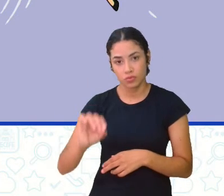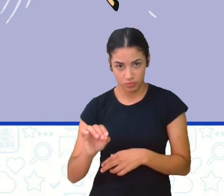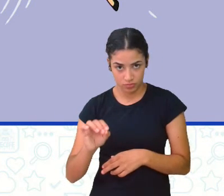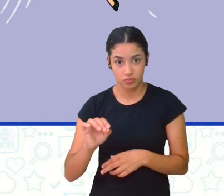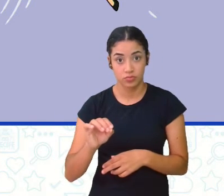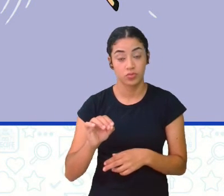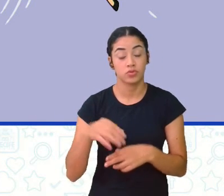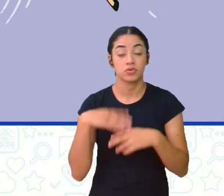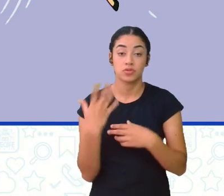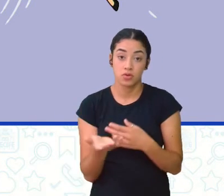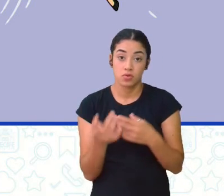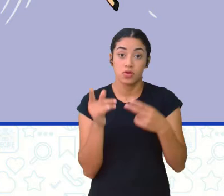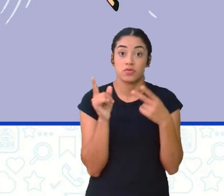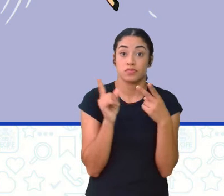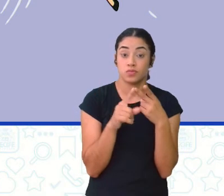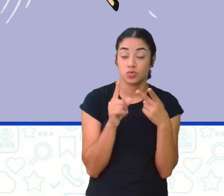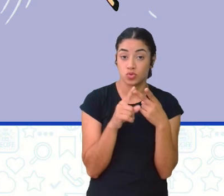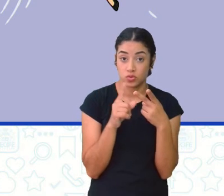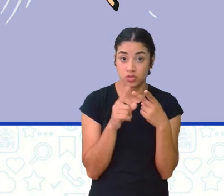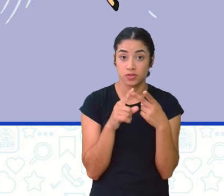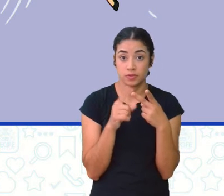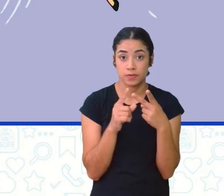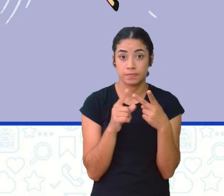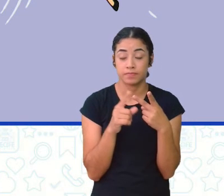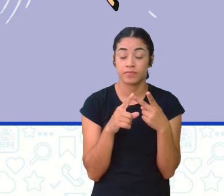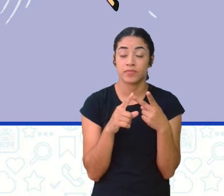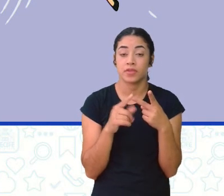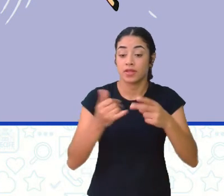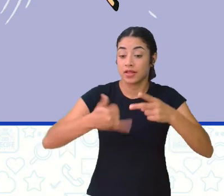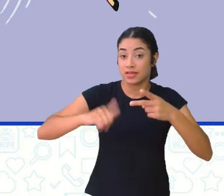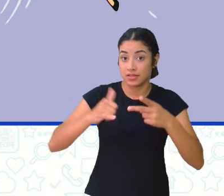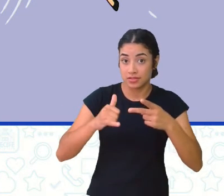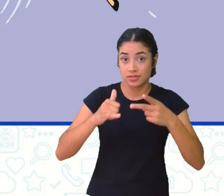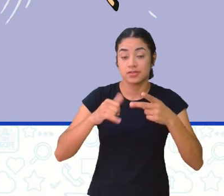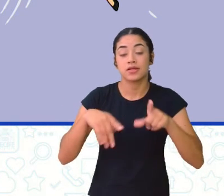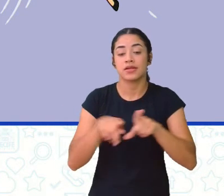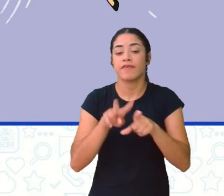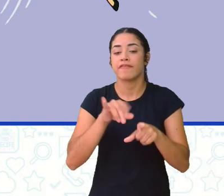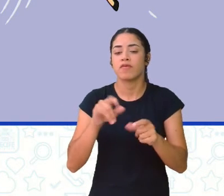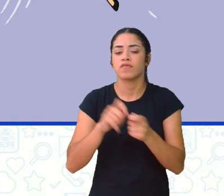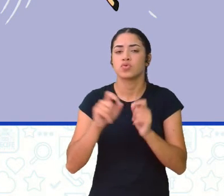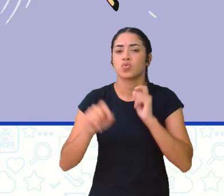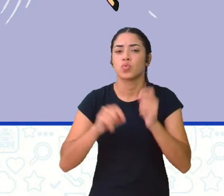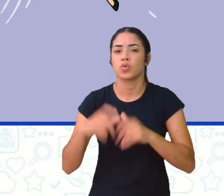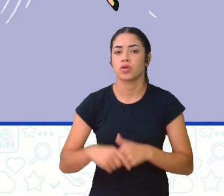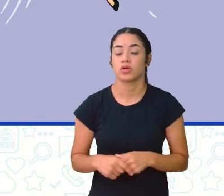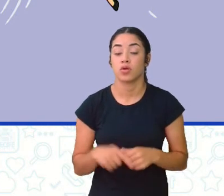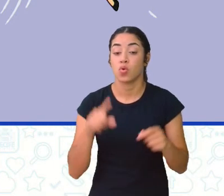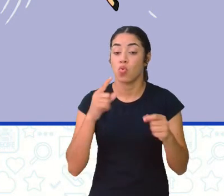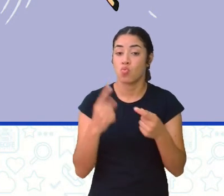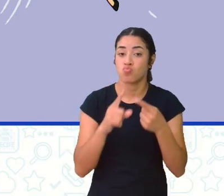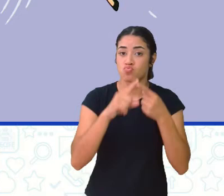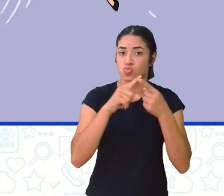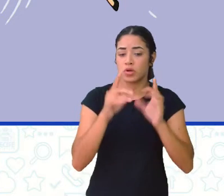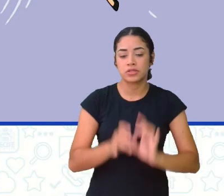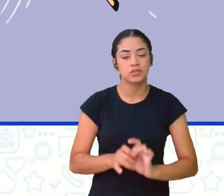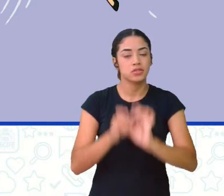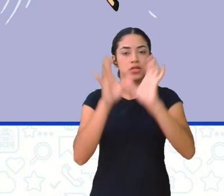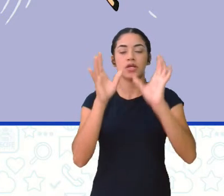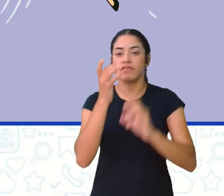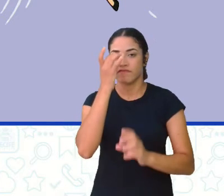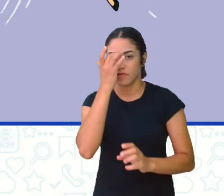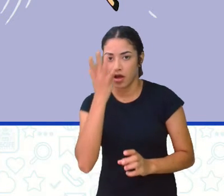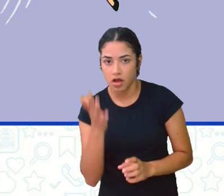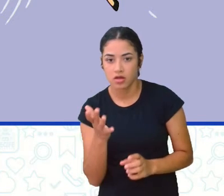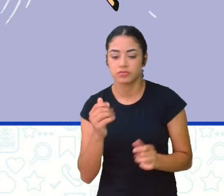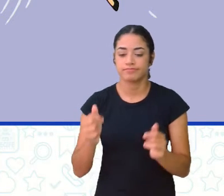o isolante elétrico, a gente vai ver o que ele vai fazer. Um está livre, flui melhor a questão